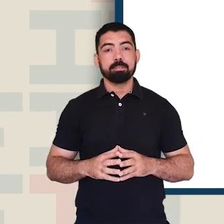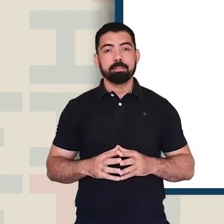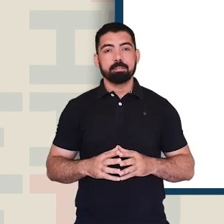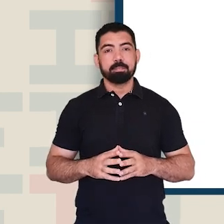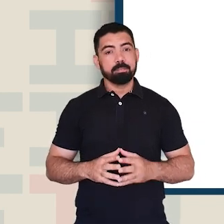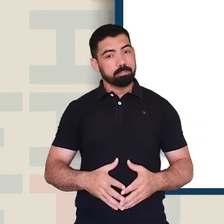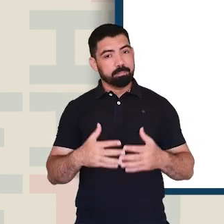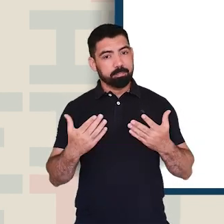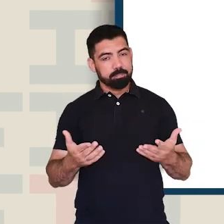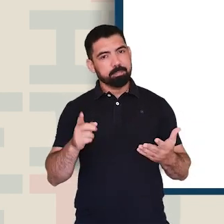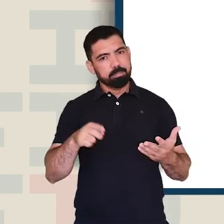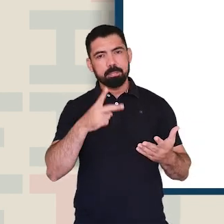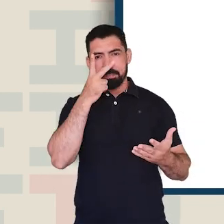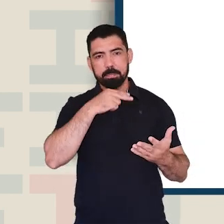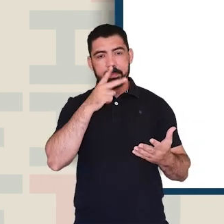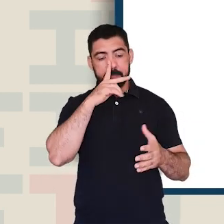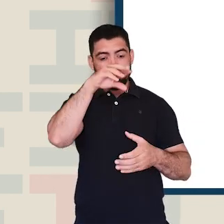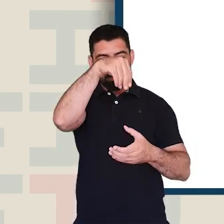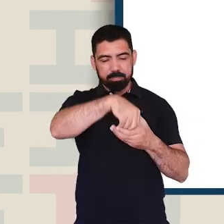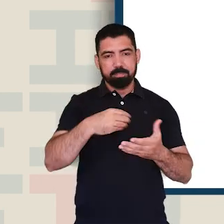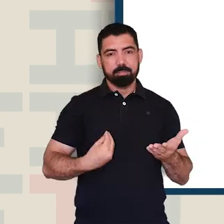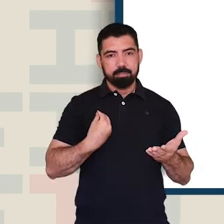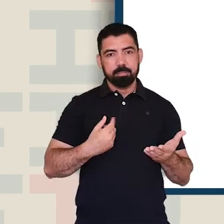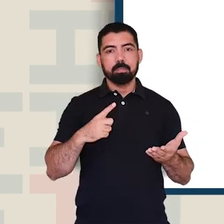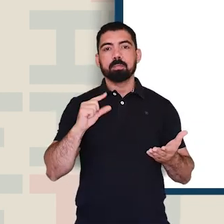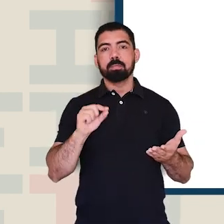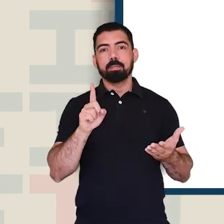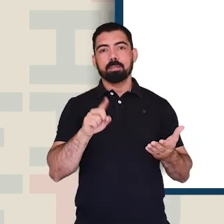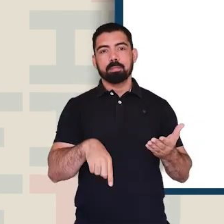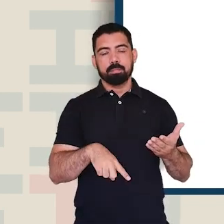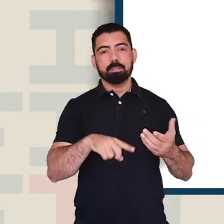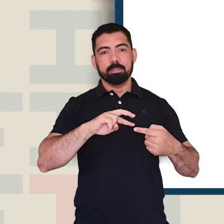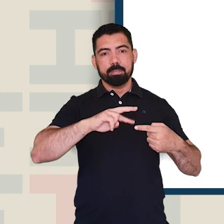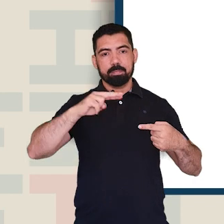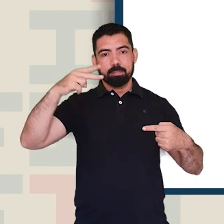Si, né? Então, seguindo a mesma escala.